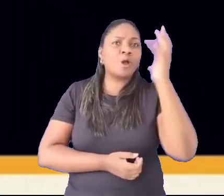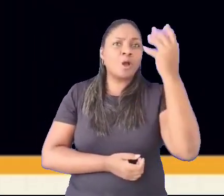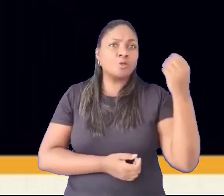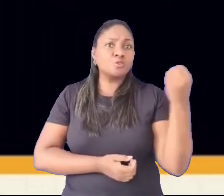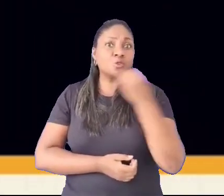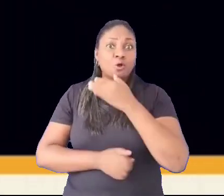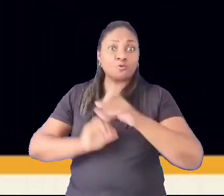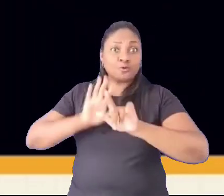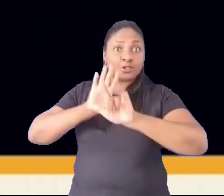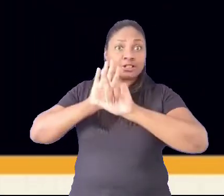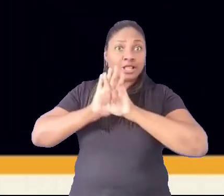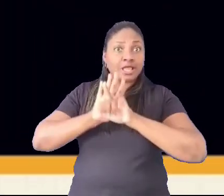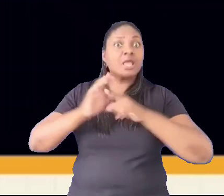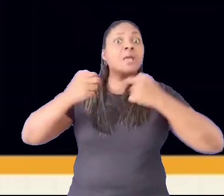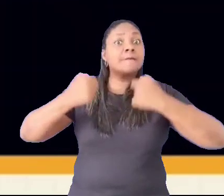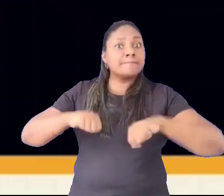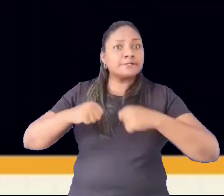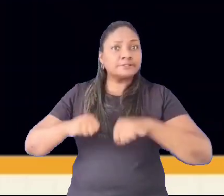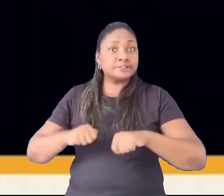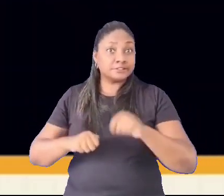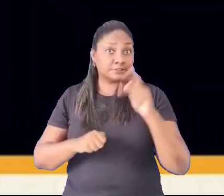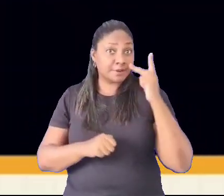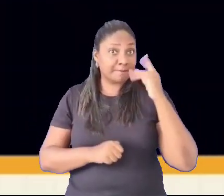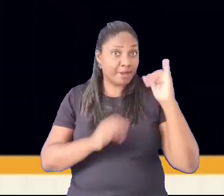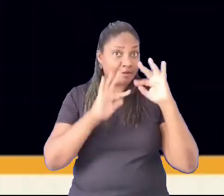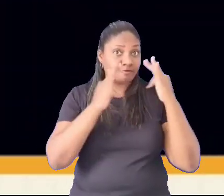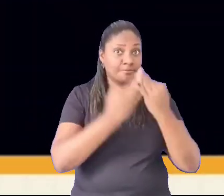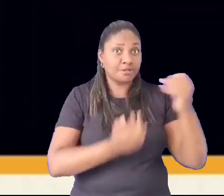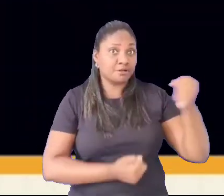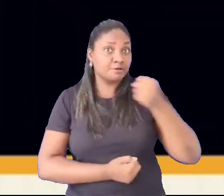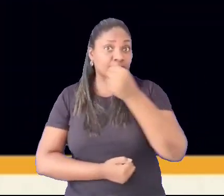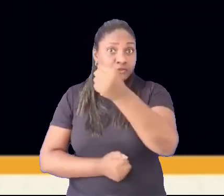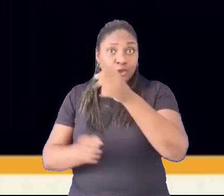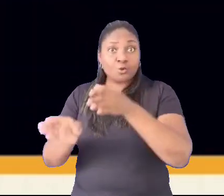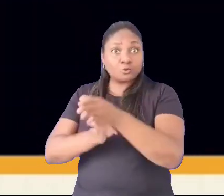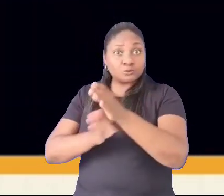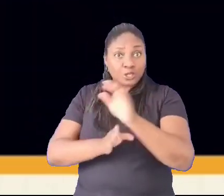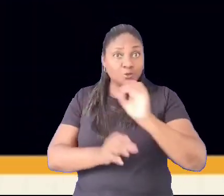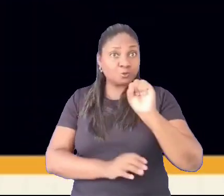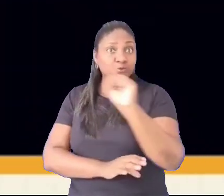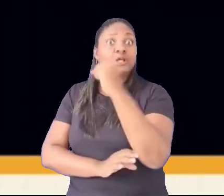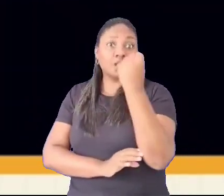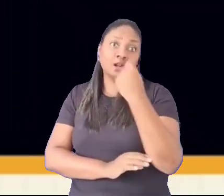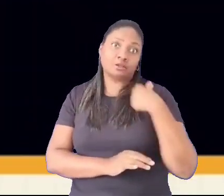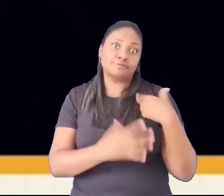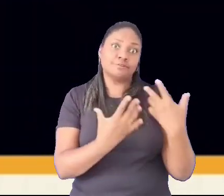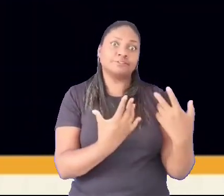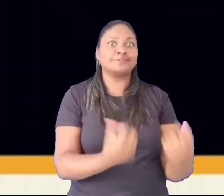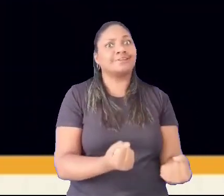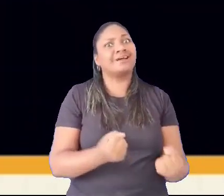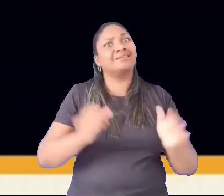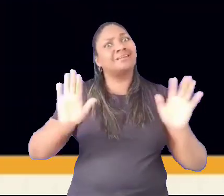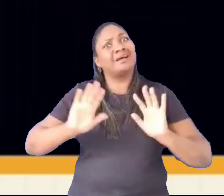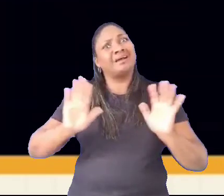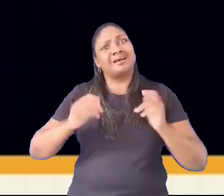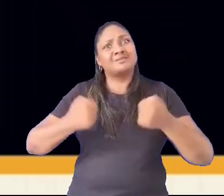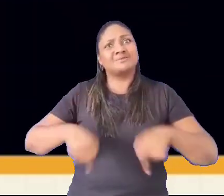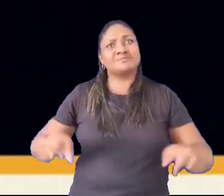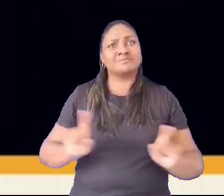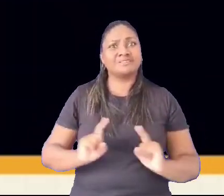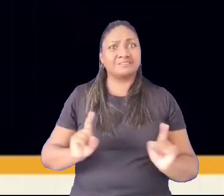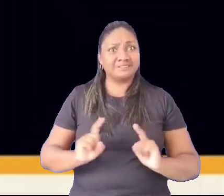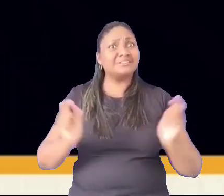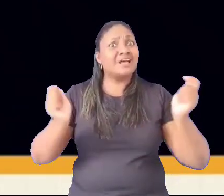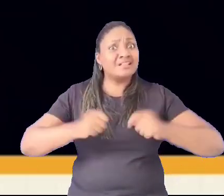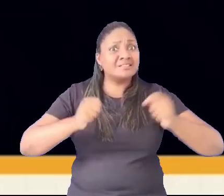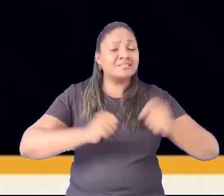legislação falando, olha, você tem que mandar para o conselho tutelar, eu vou ter que encaminhar para o conselho tutelar. Então, eu não quero chegar nesse ponto.